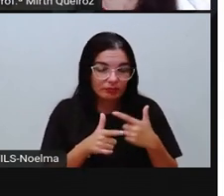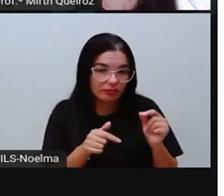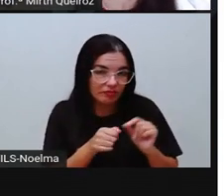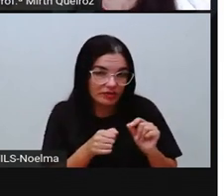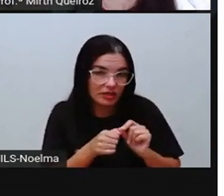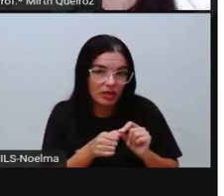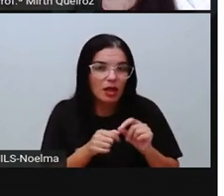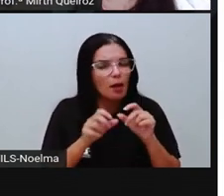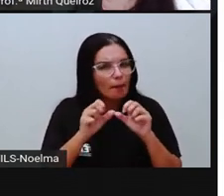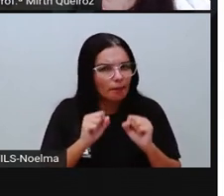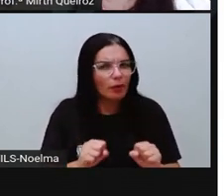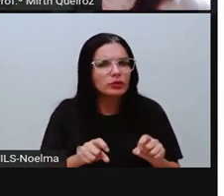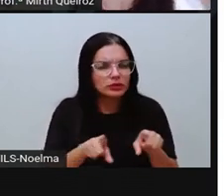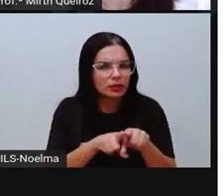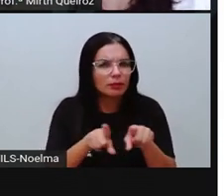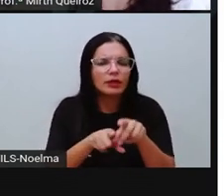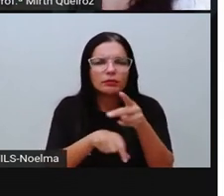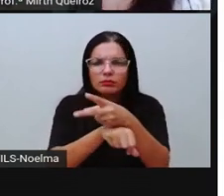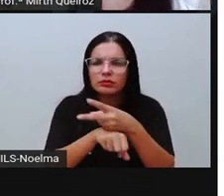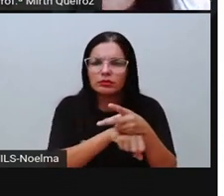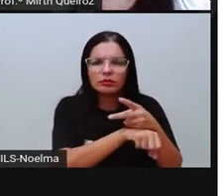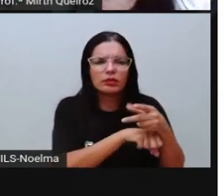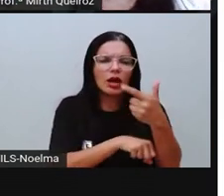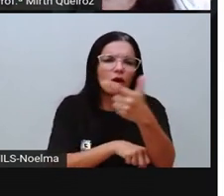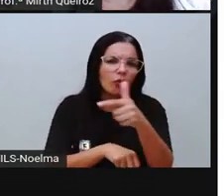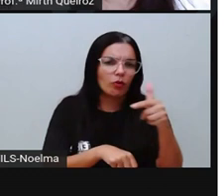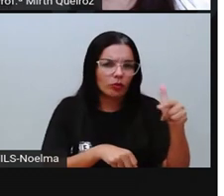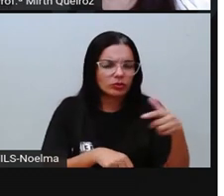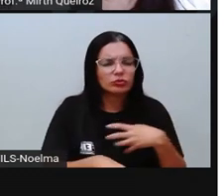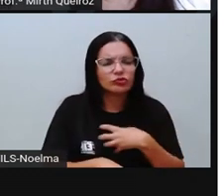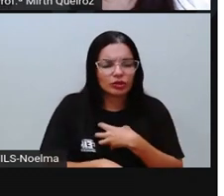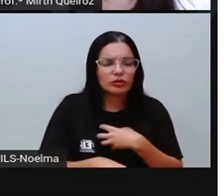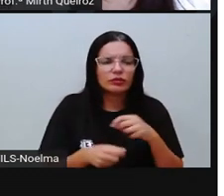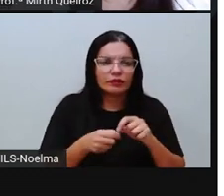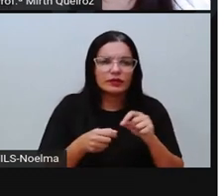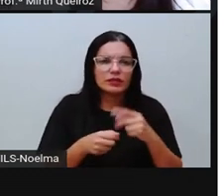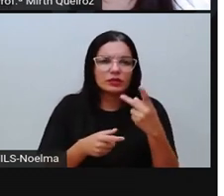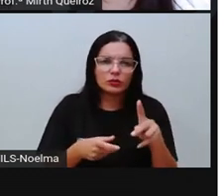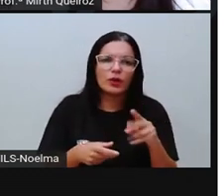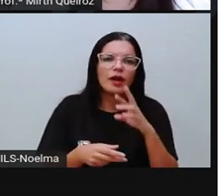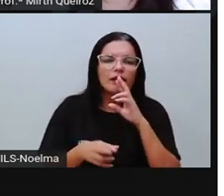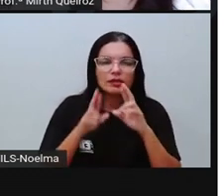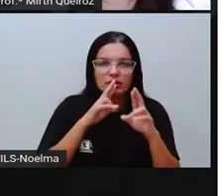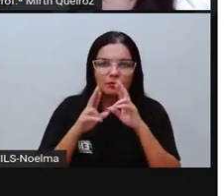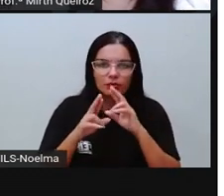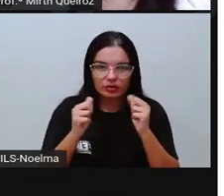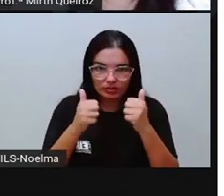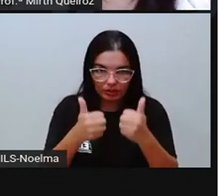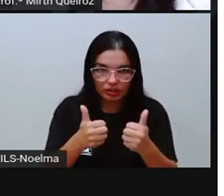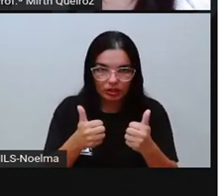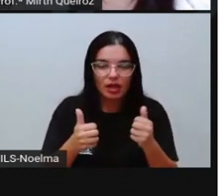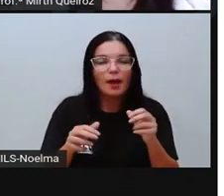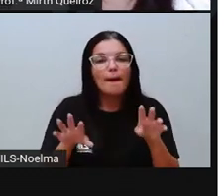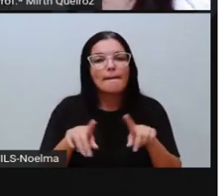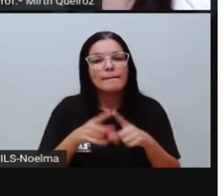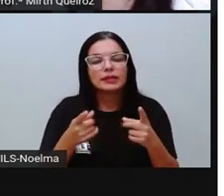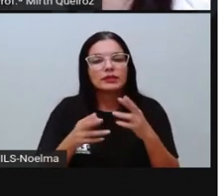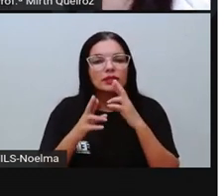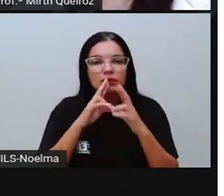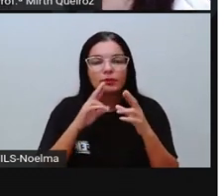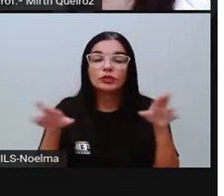também podem procurar outras formas aí de resolver essa situação, contanto que o valor, o resultado final seja o mesmo,